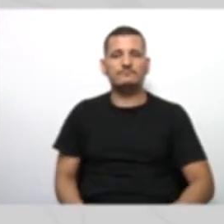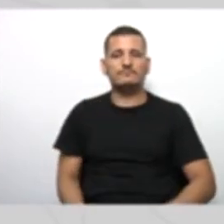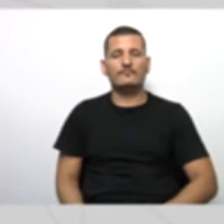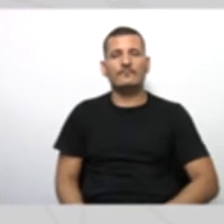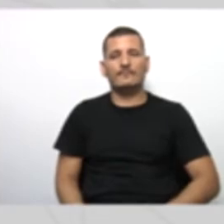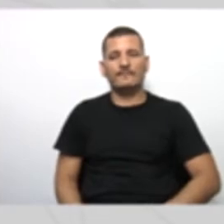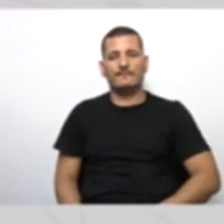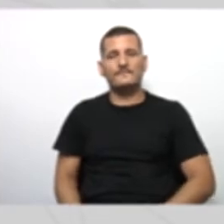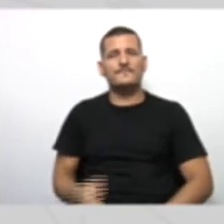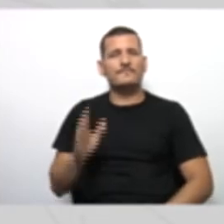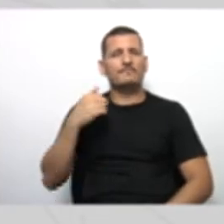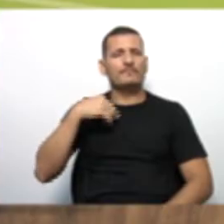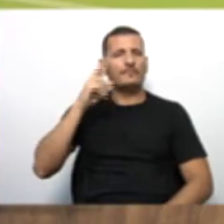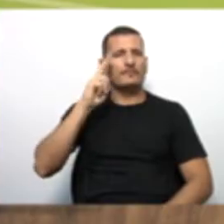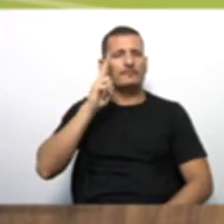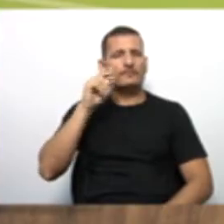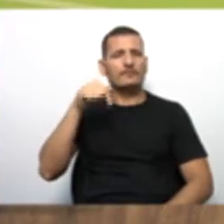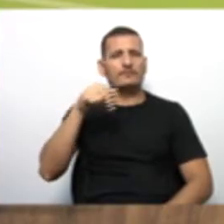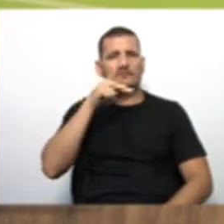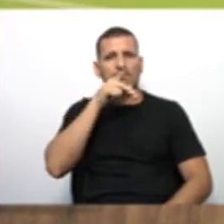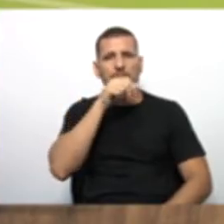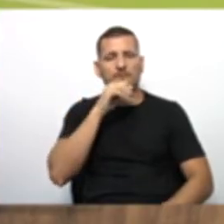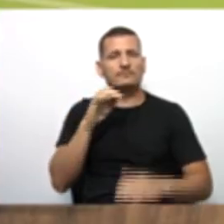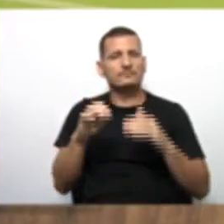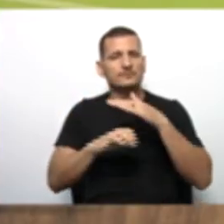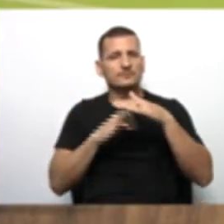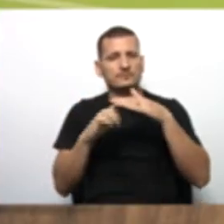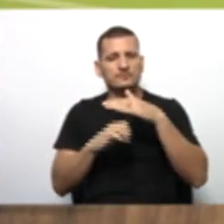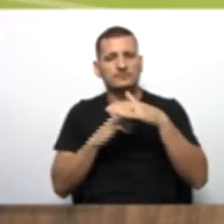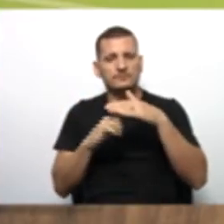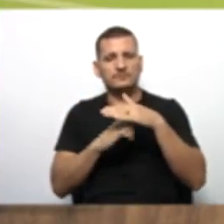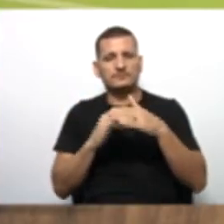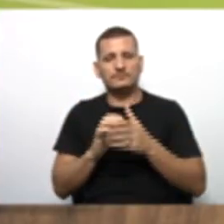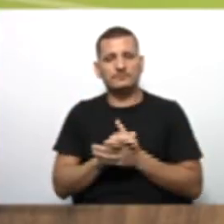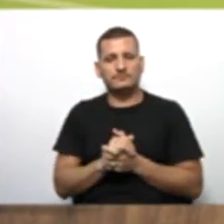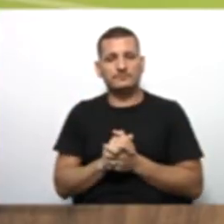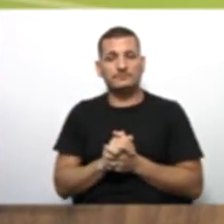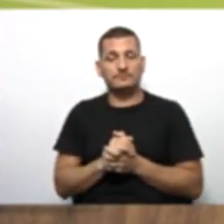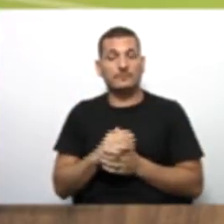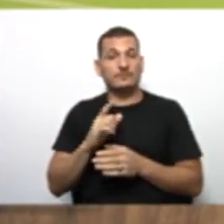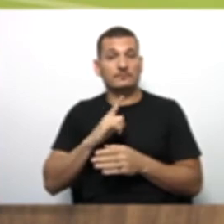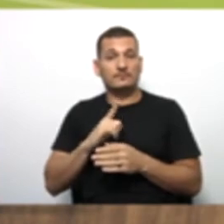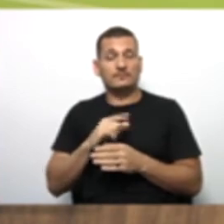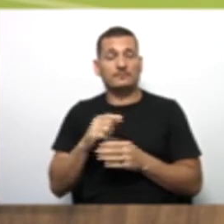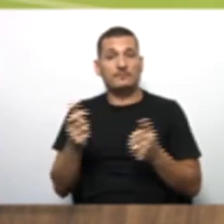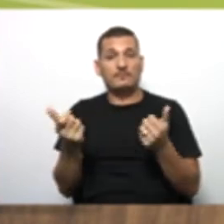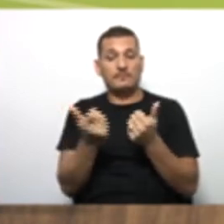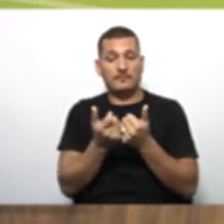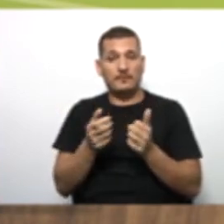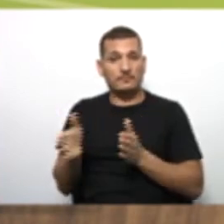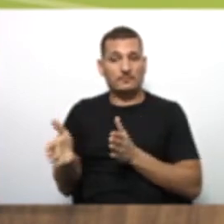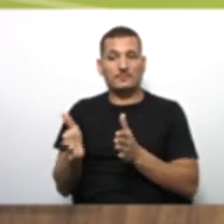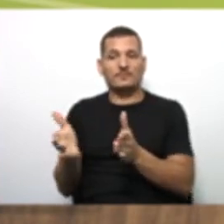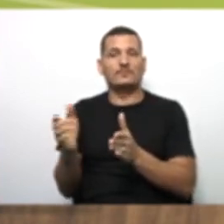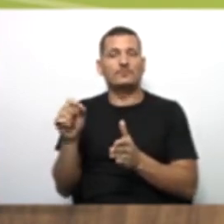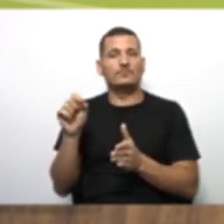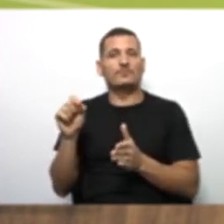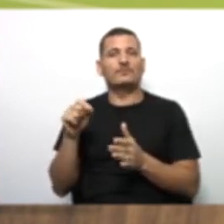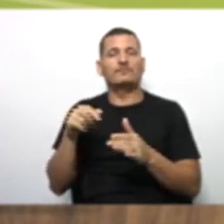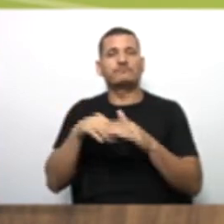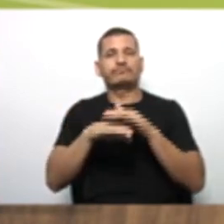de riscos através da avaliação e combinação de sua probabilidade de ocorrência e impacto. A análise qualitativa de riscos